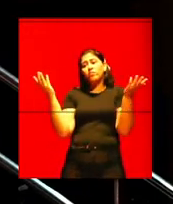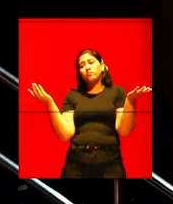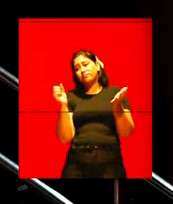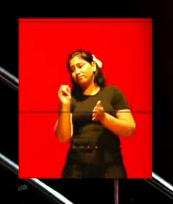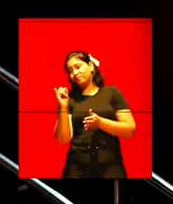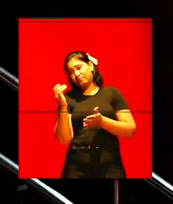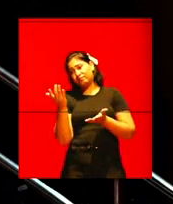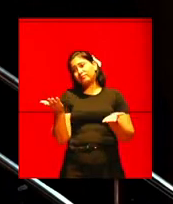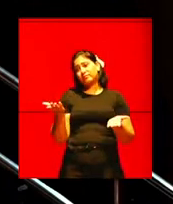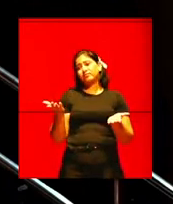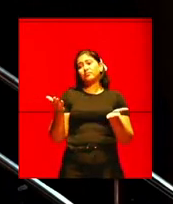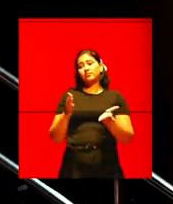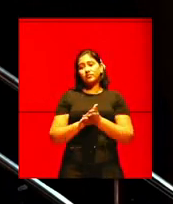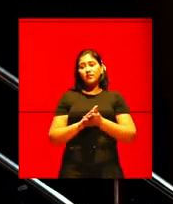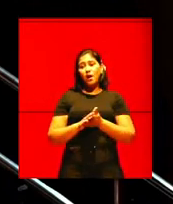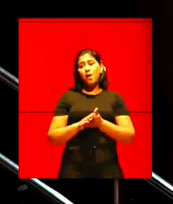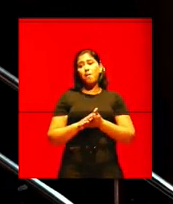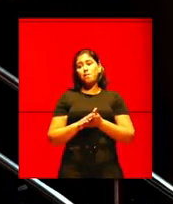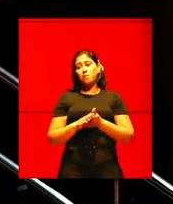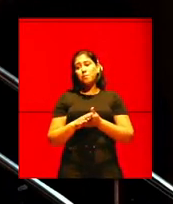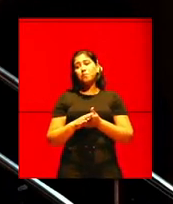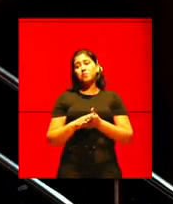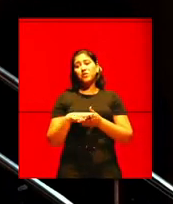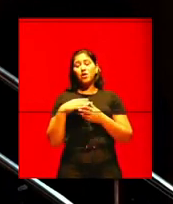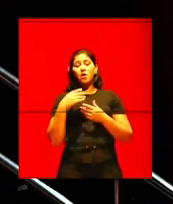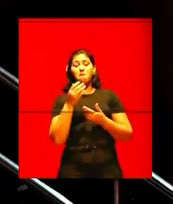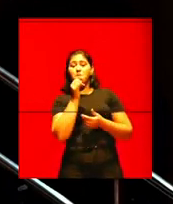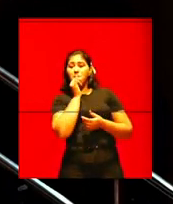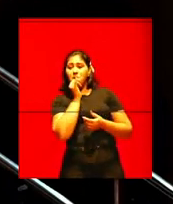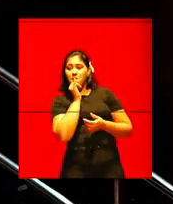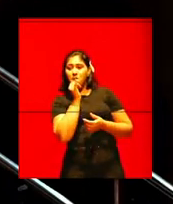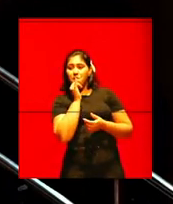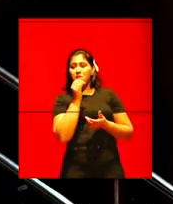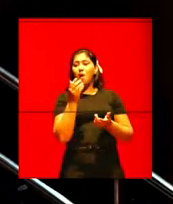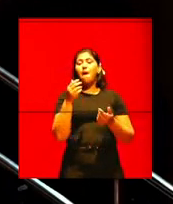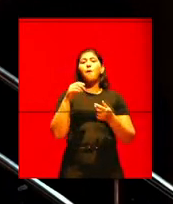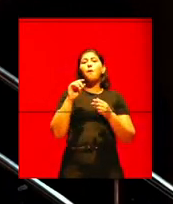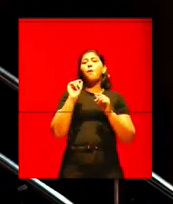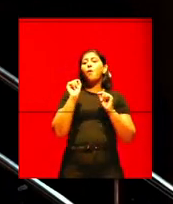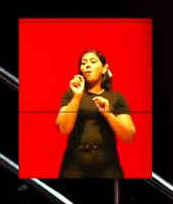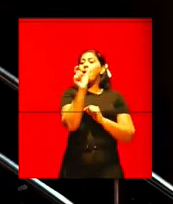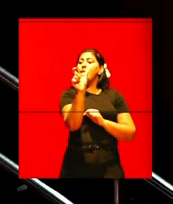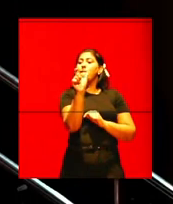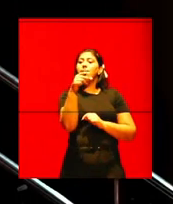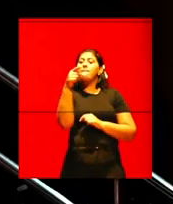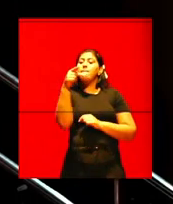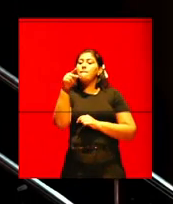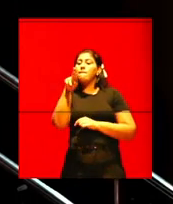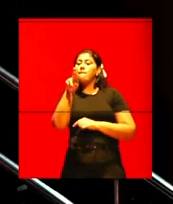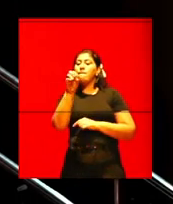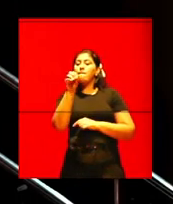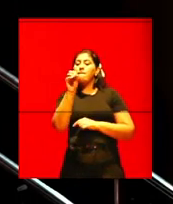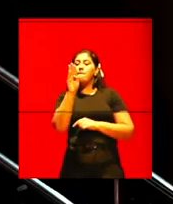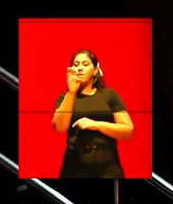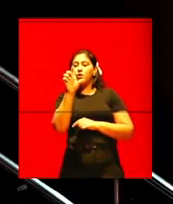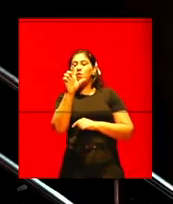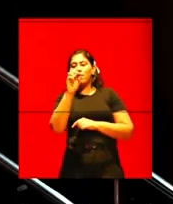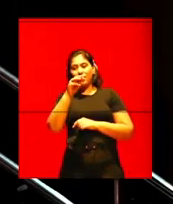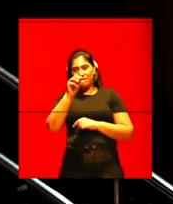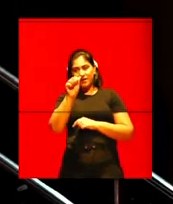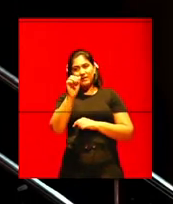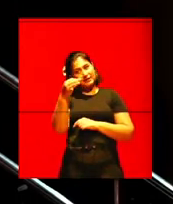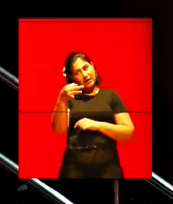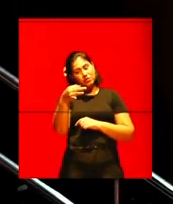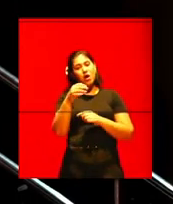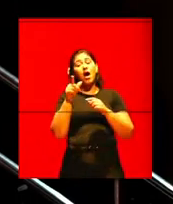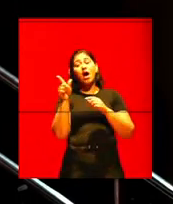vi uma situação, um menino sorrindo de uma senhora que falou problema, pó. Aí ele, né, não pode